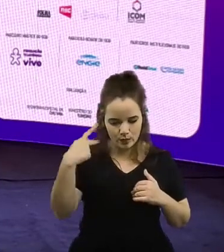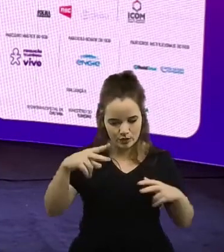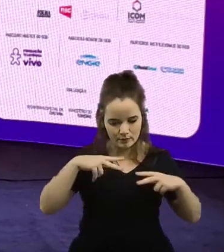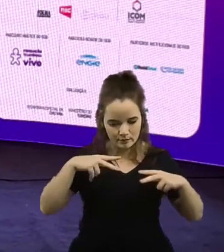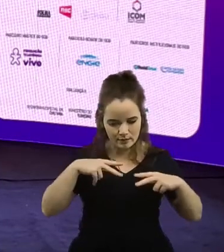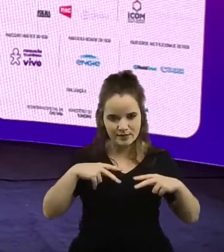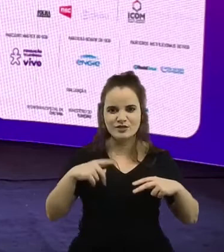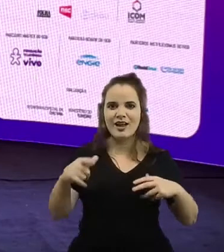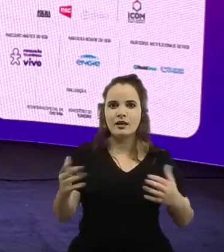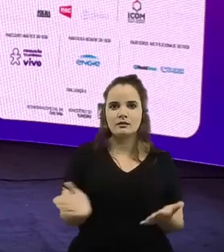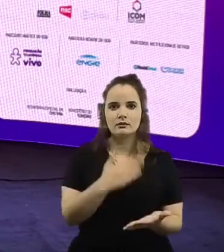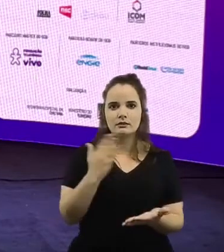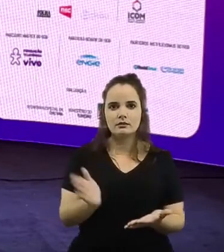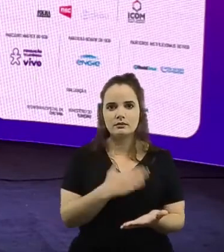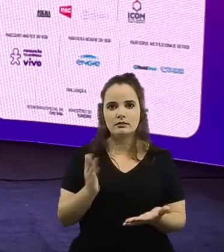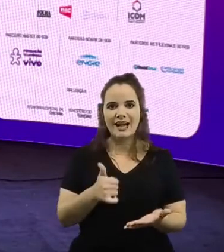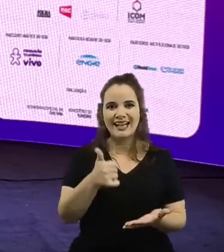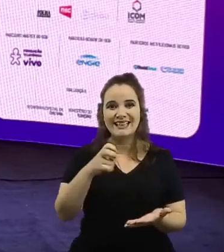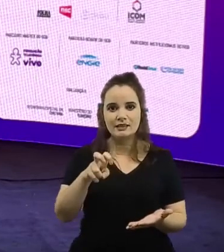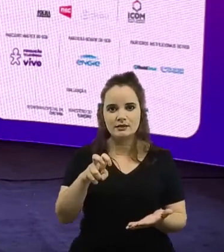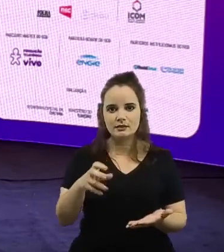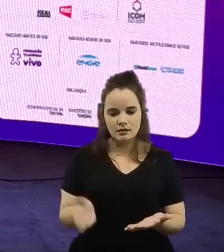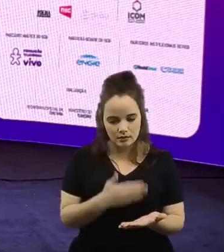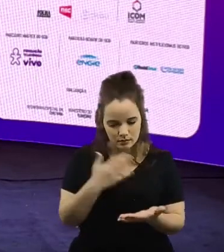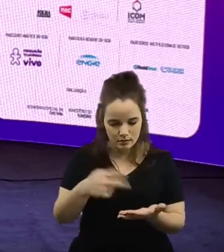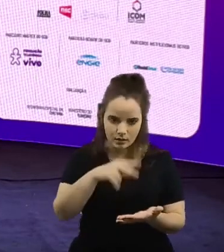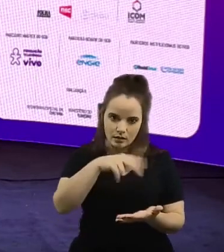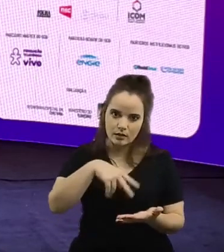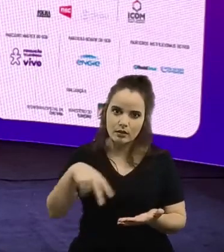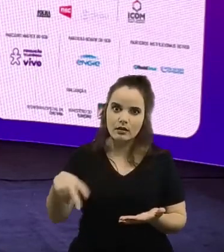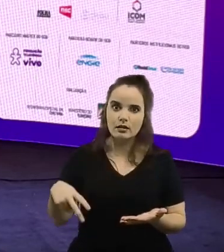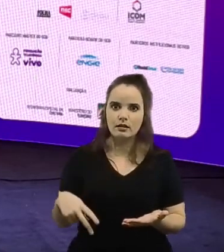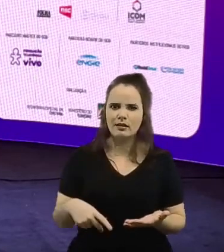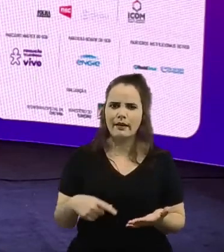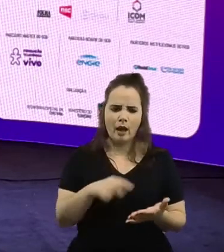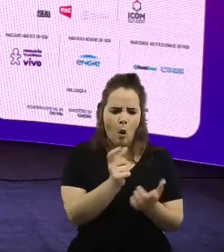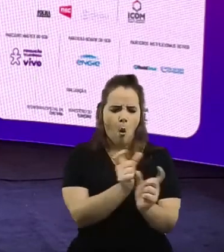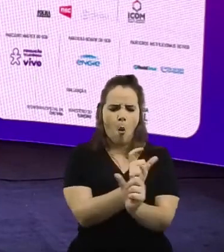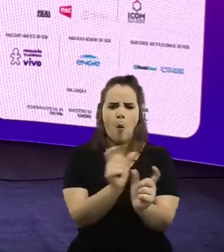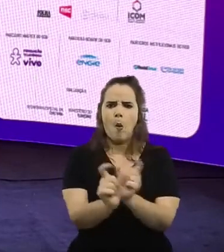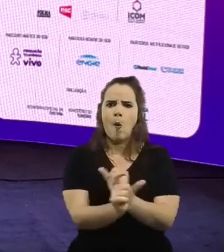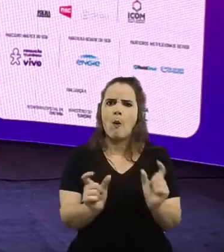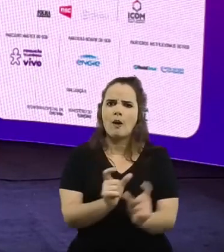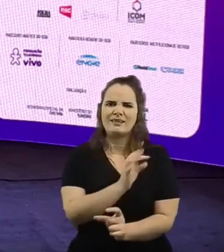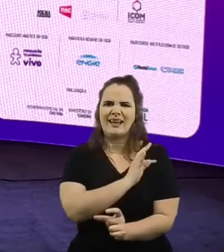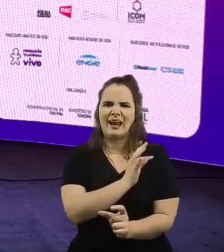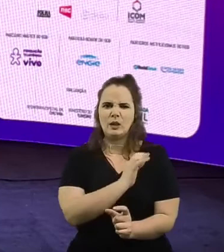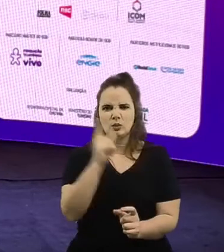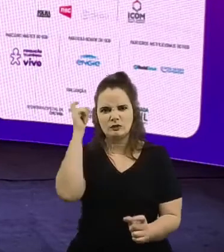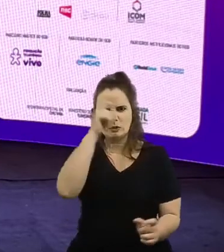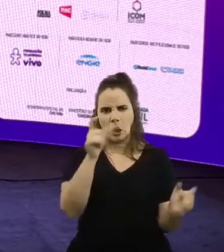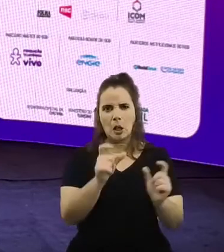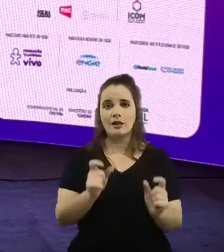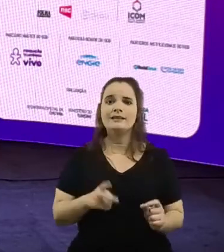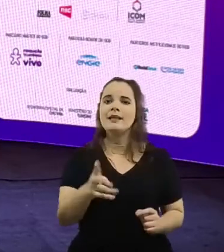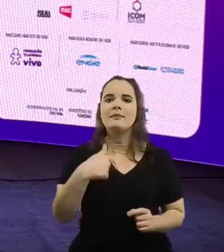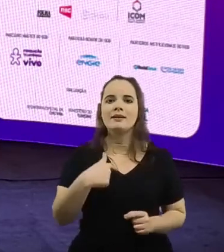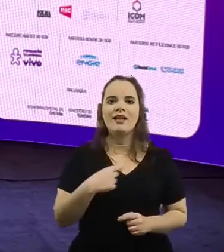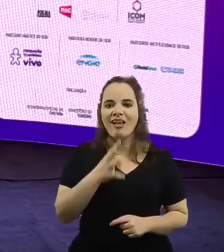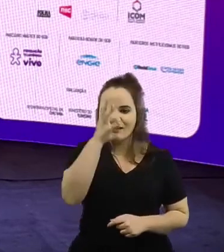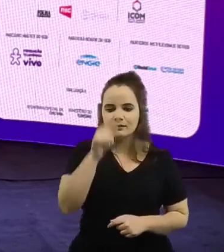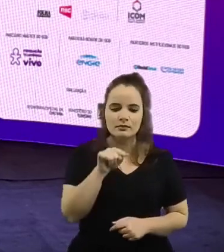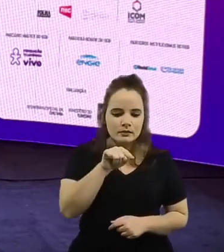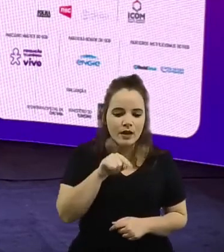muito técnica. O que é que isso quer dizer? A gente vai continuar chegando e falando, eu aceito os termos de uso, sem precisar